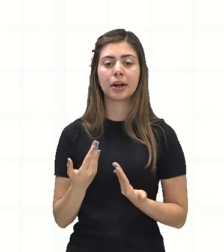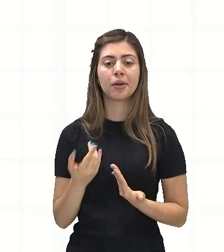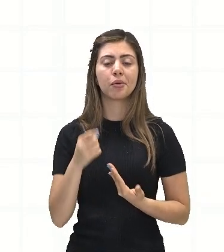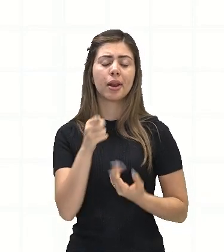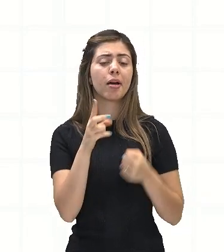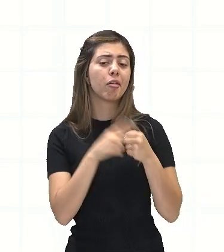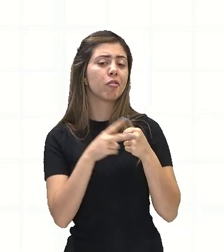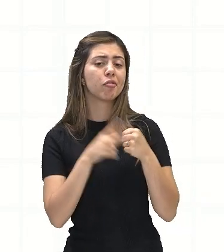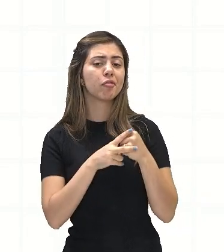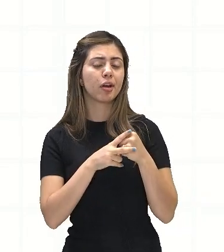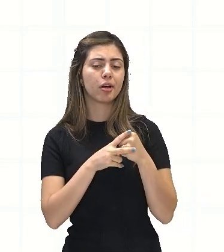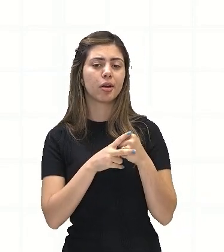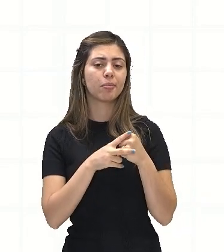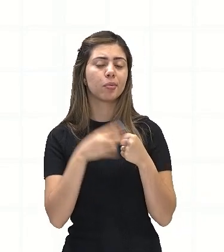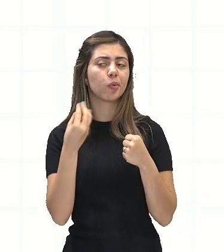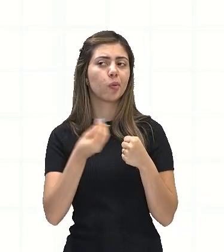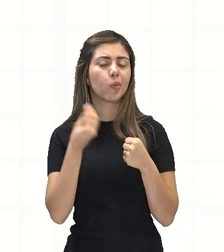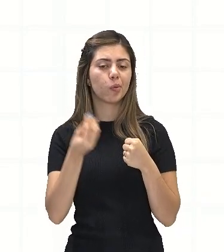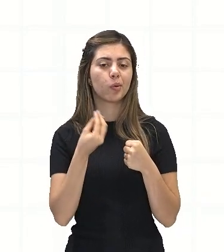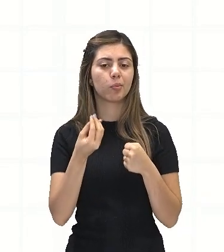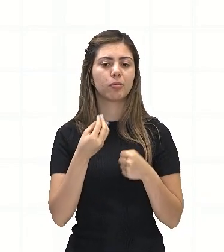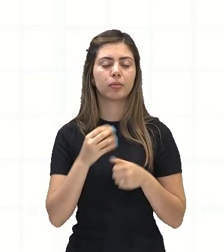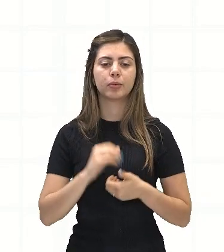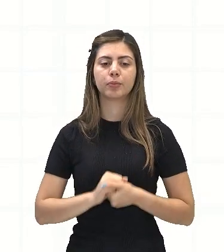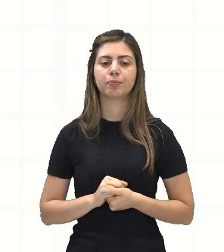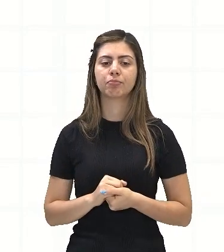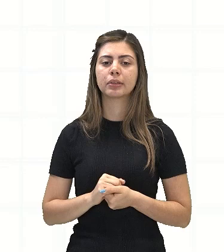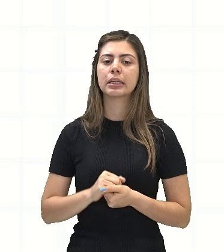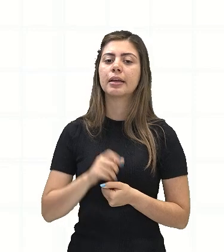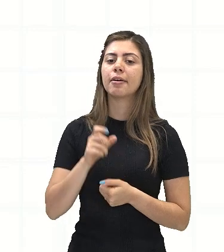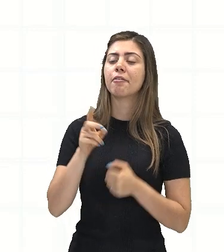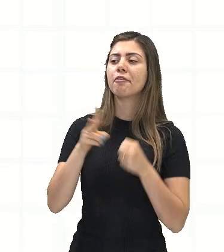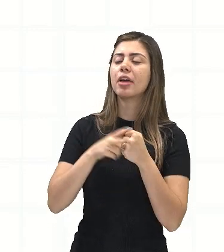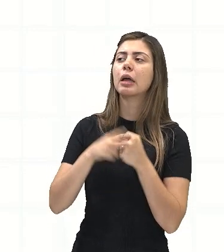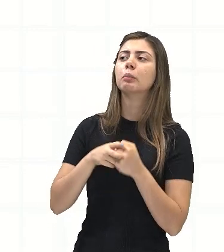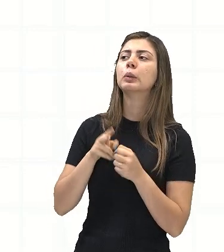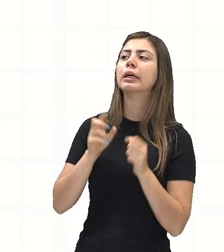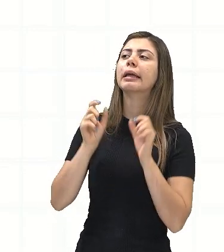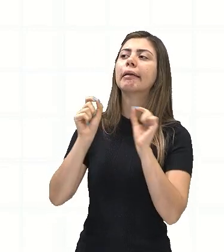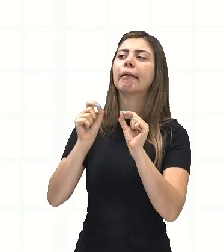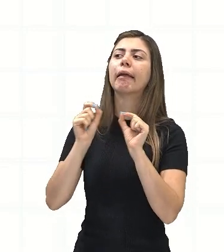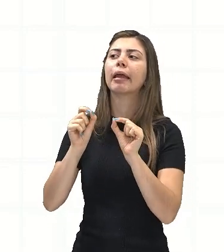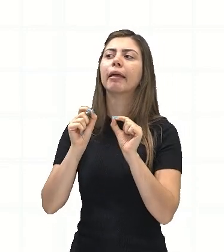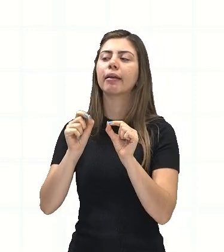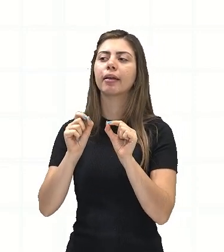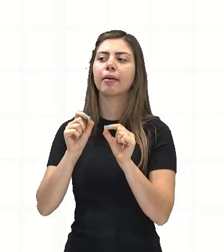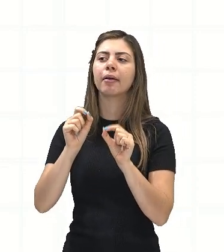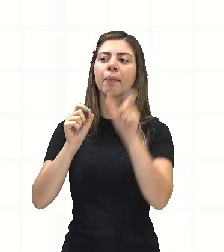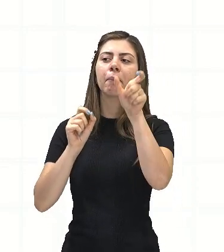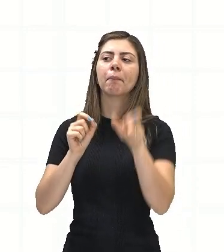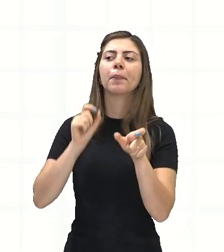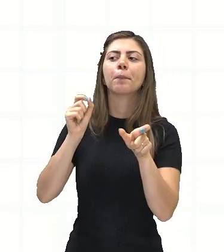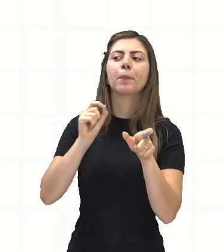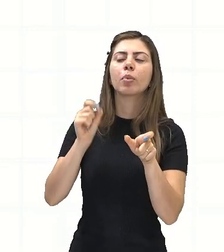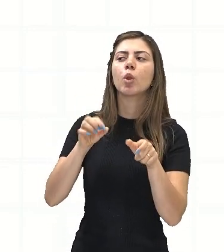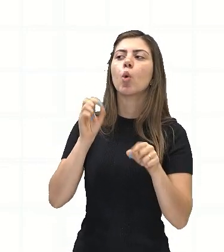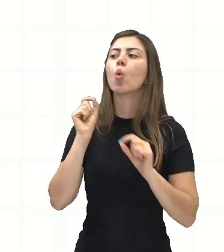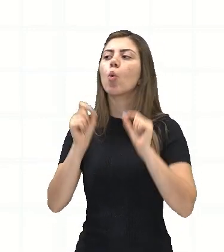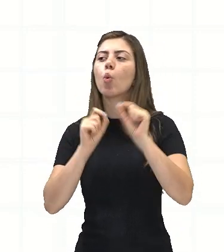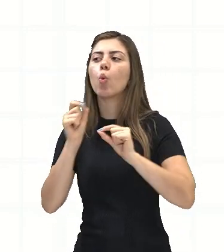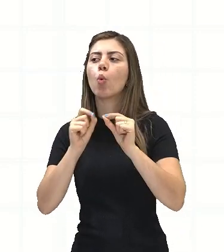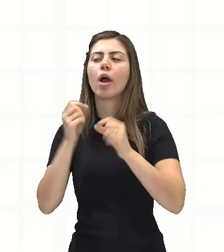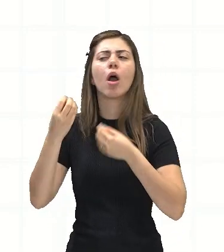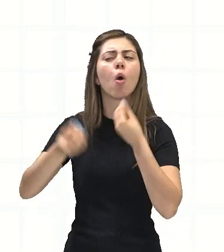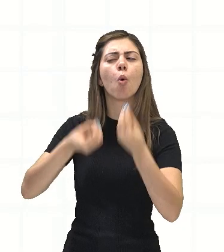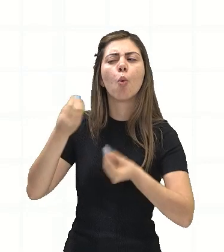verbo? Eu pergunto para este verbo quem, o que, às vezes como, né? Então eu posso